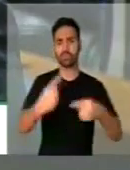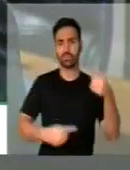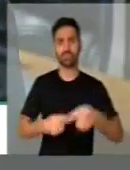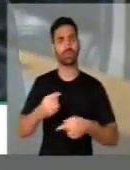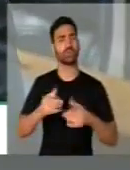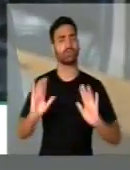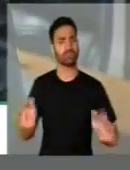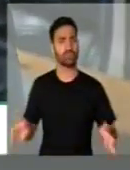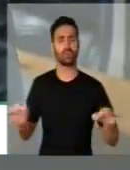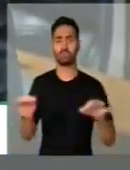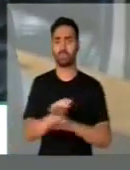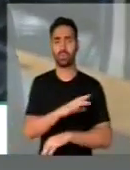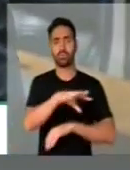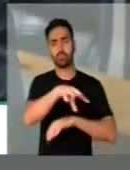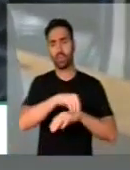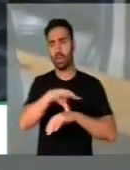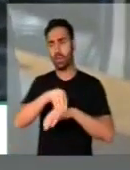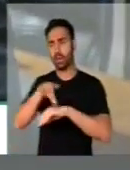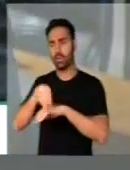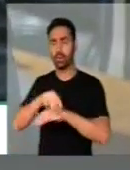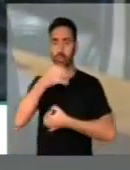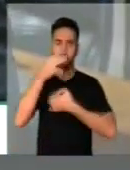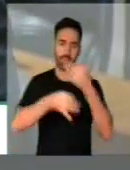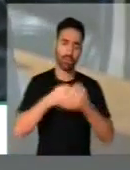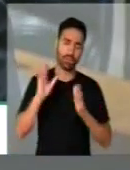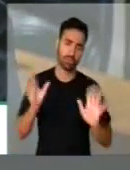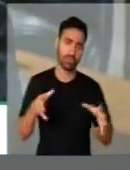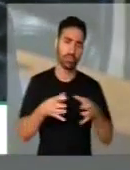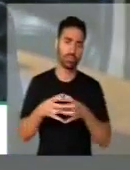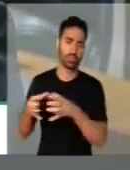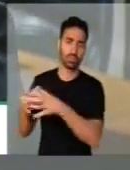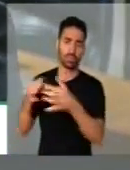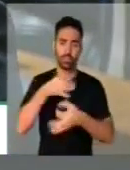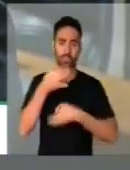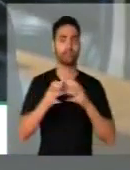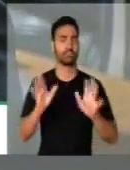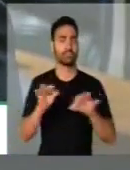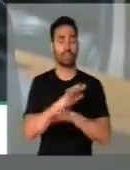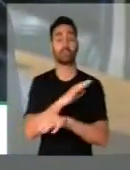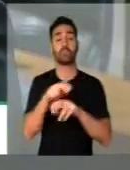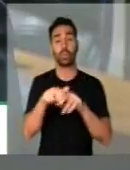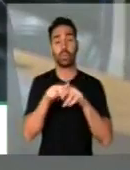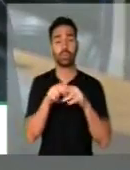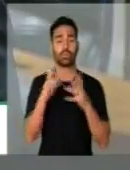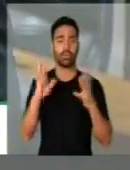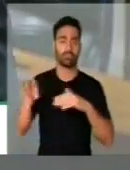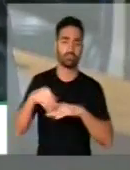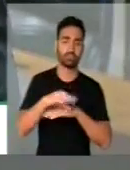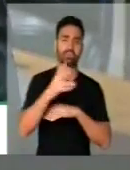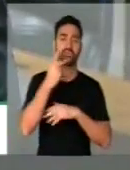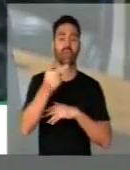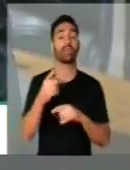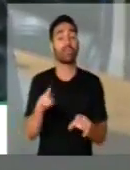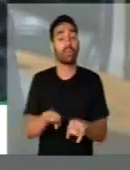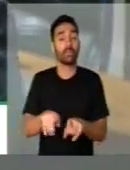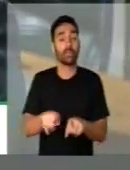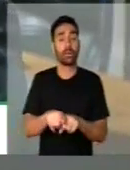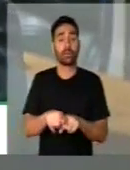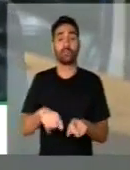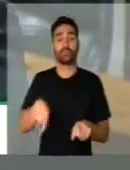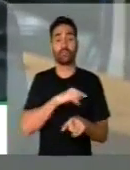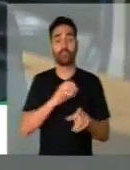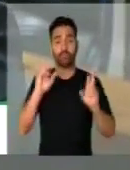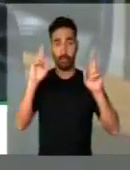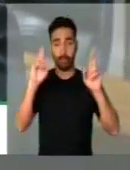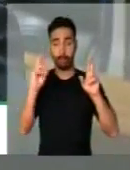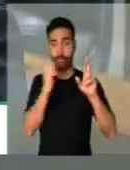plena, com vários órgãos, com várias entidades. Então, eu gostaria de deixar aqui nosso registro. Esperamos que